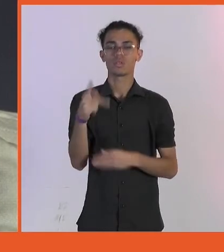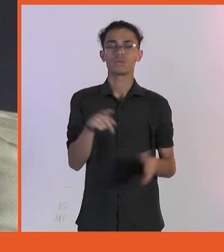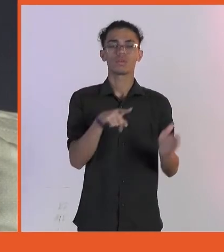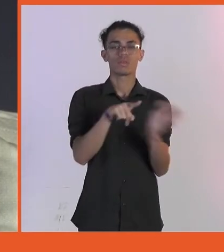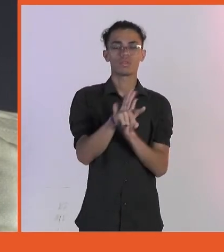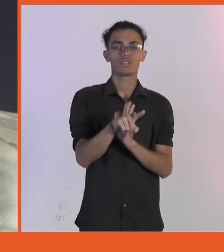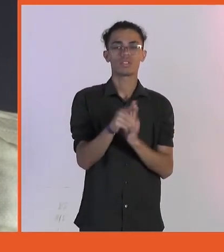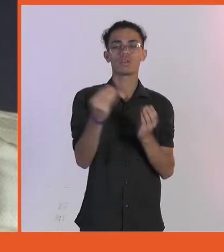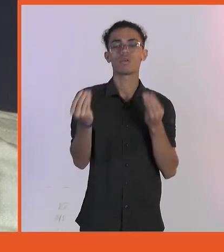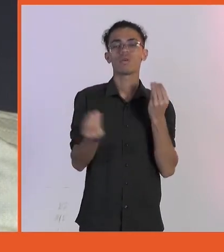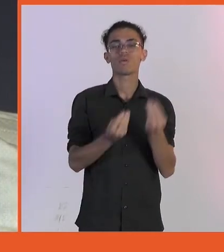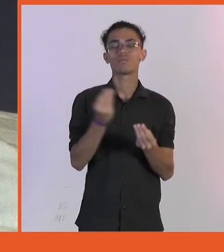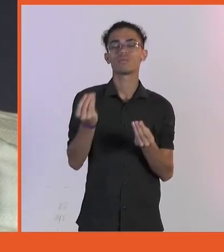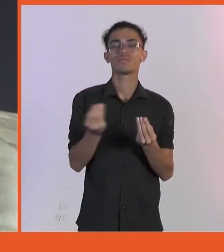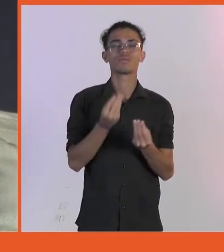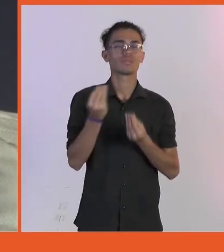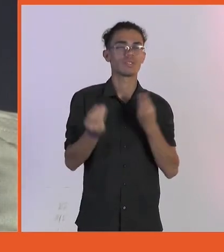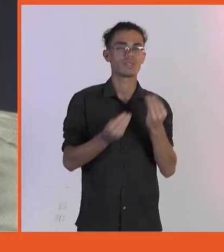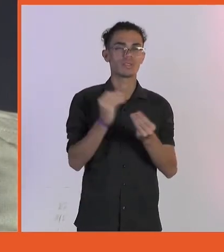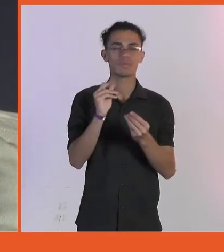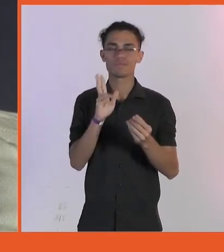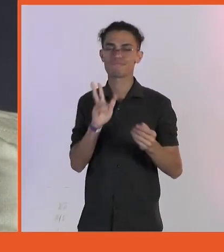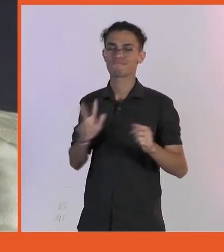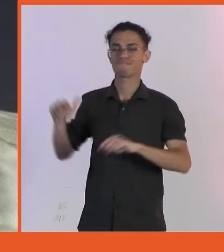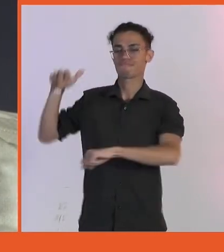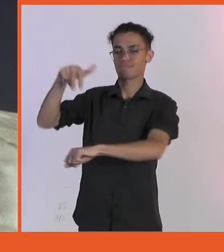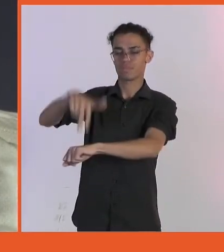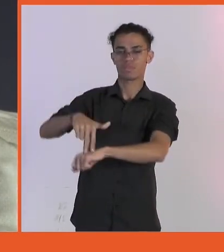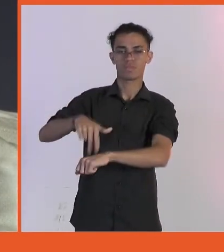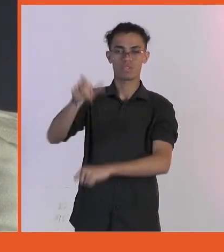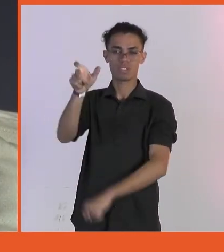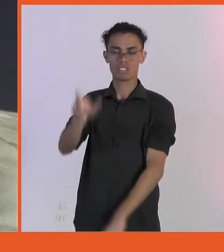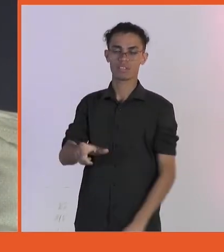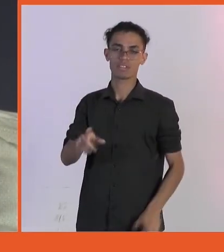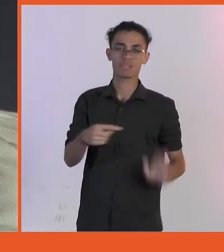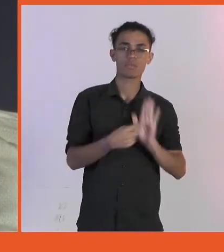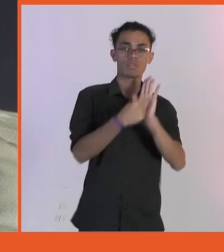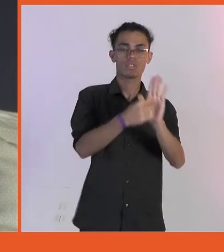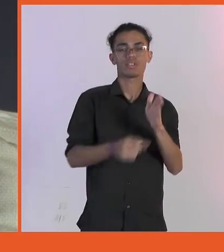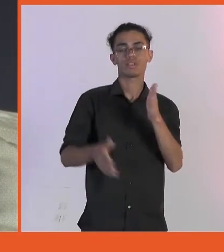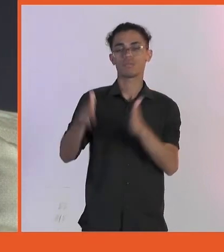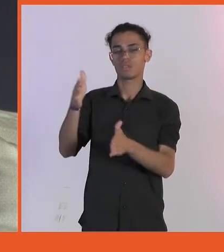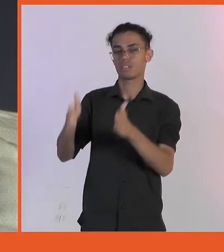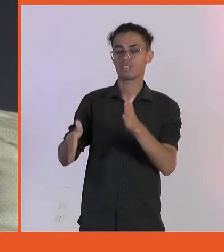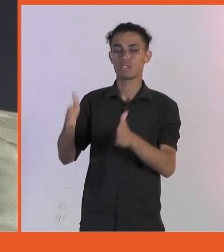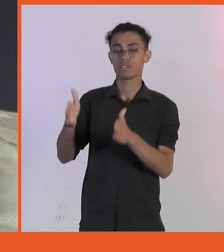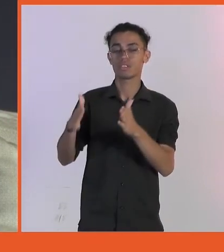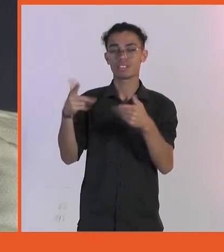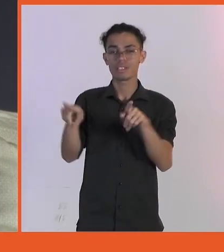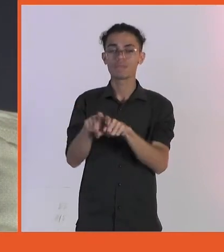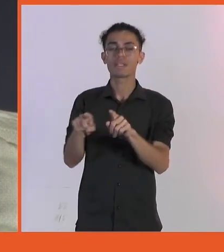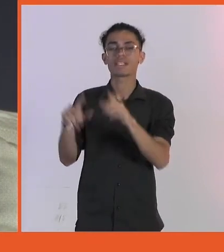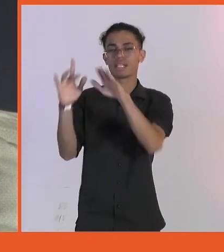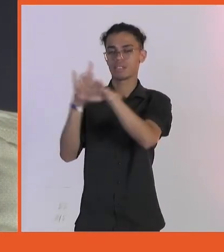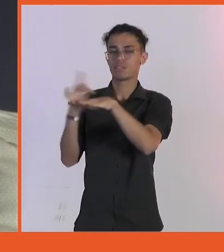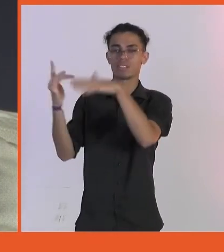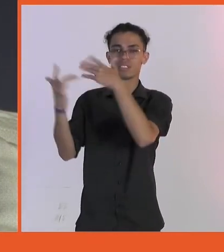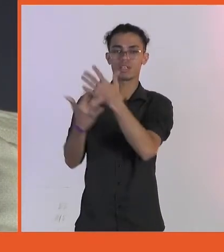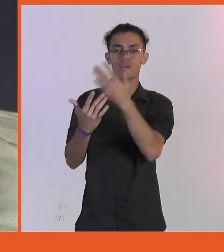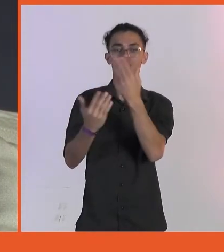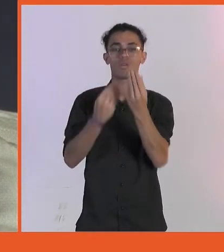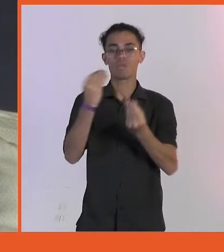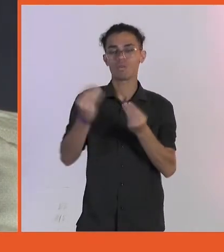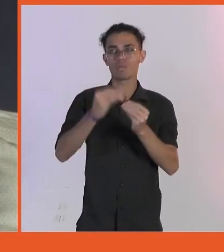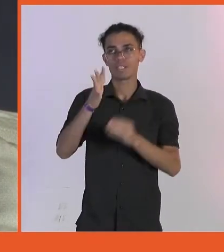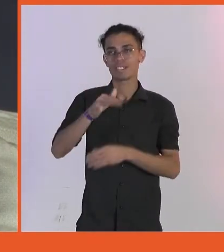como vocês lidam com a exposição da personalidade de vocês em tempos de superexposição nas redes? Como vocês definem o